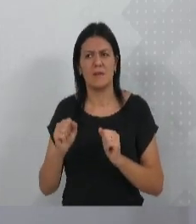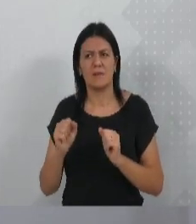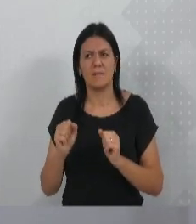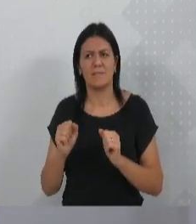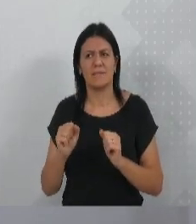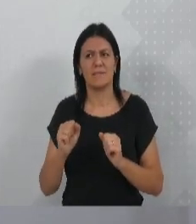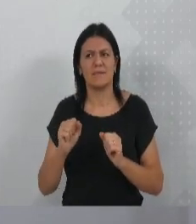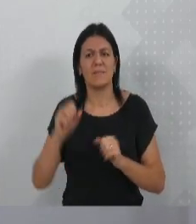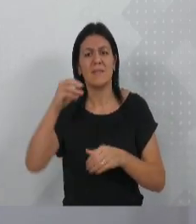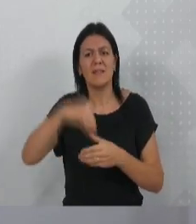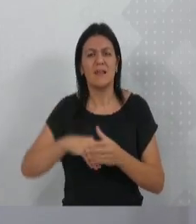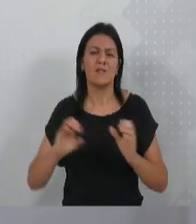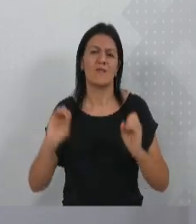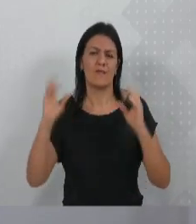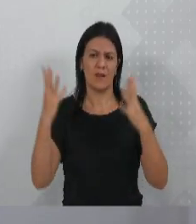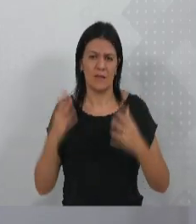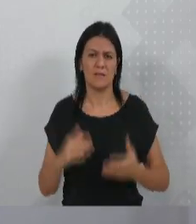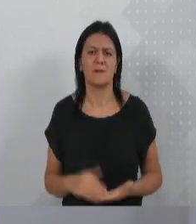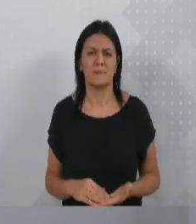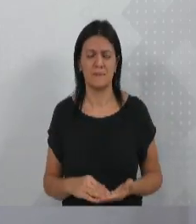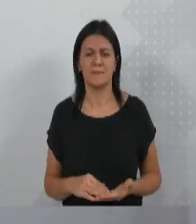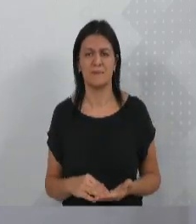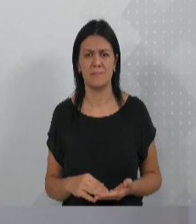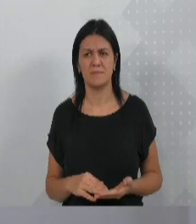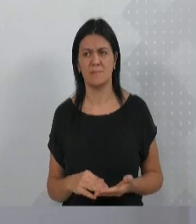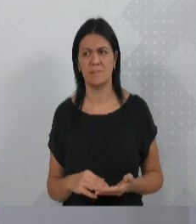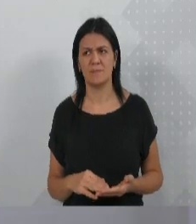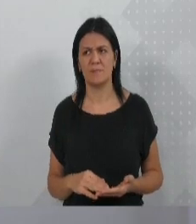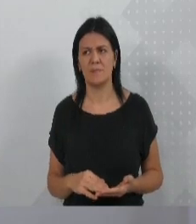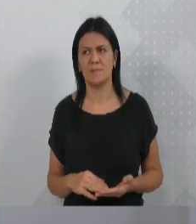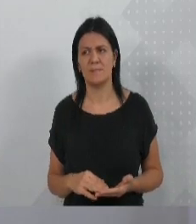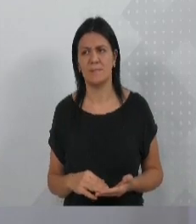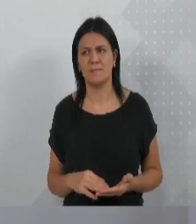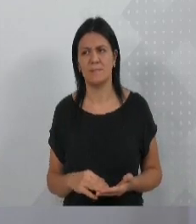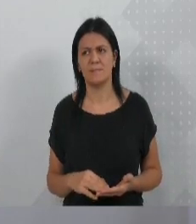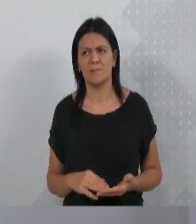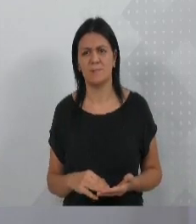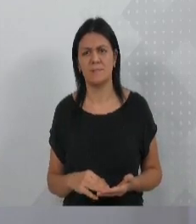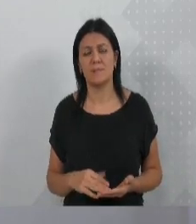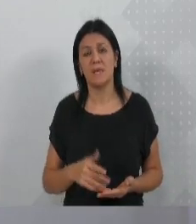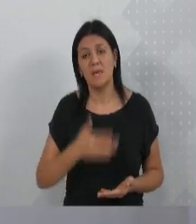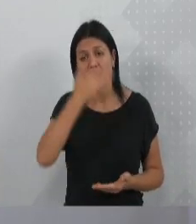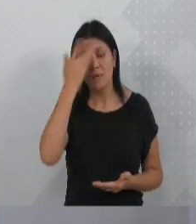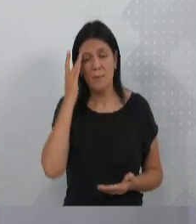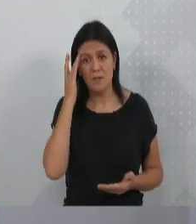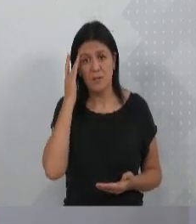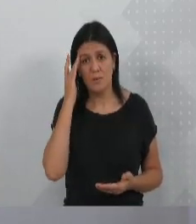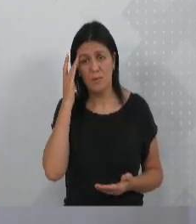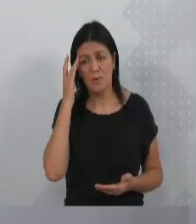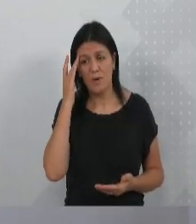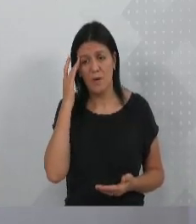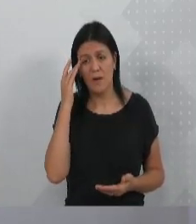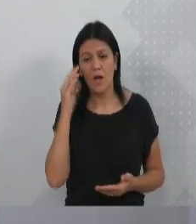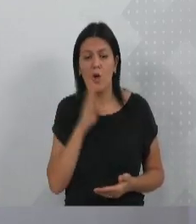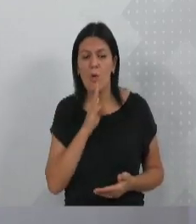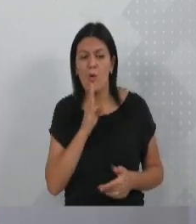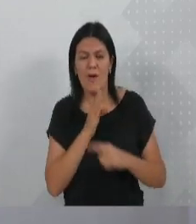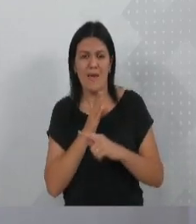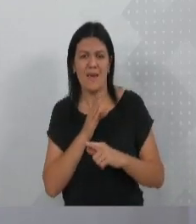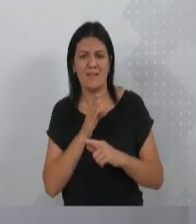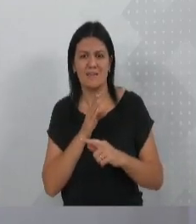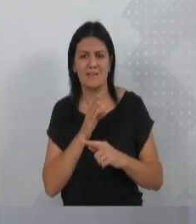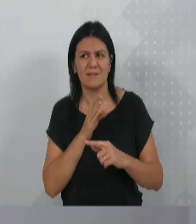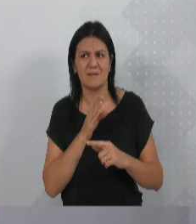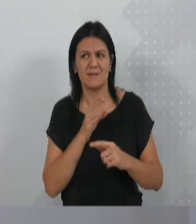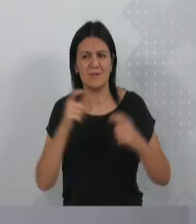a a a o a pessoa que que vem no seu respiral no seu estabelecimento ele esteja uma uma um